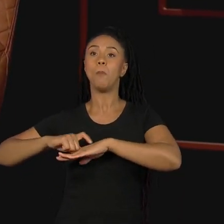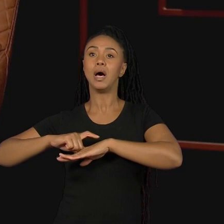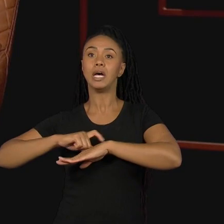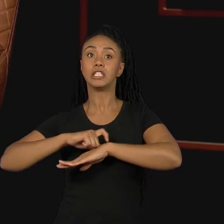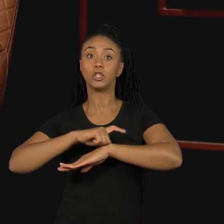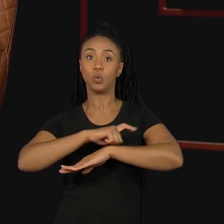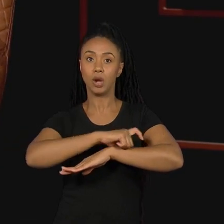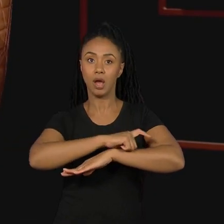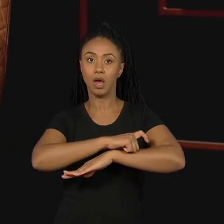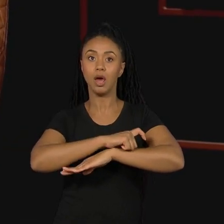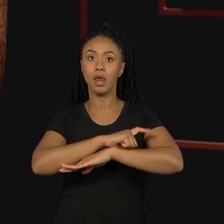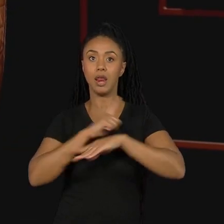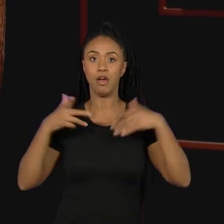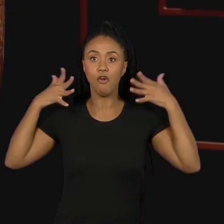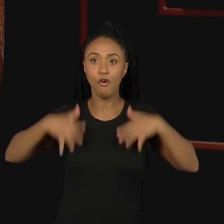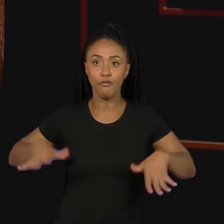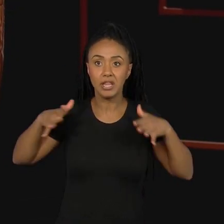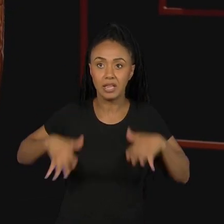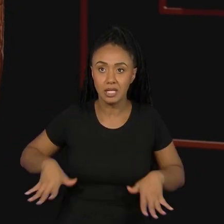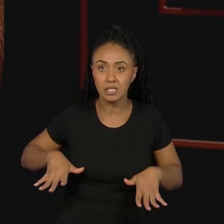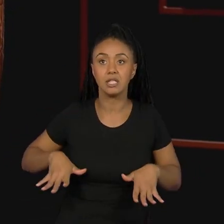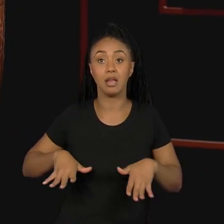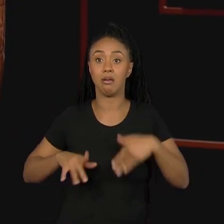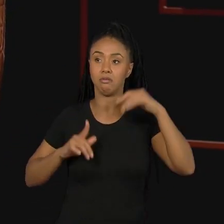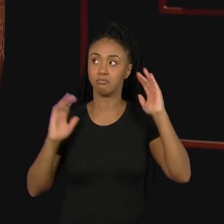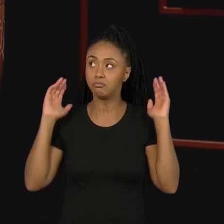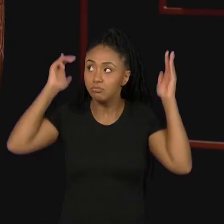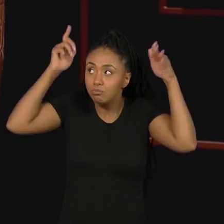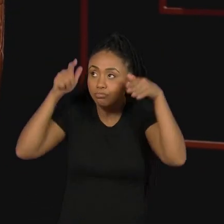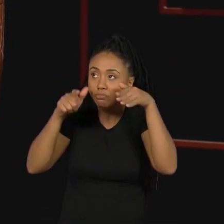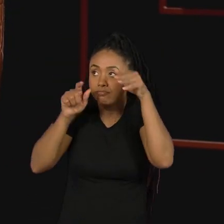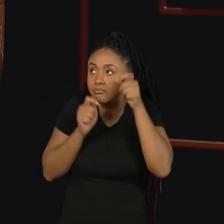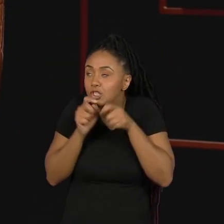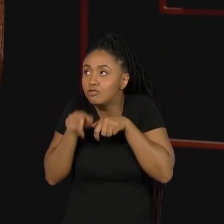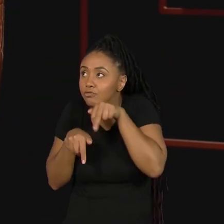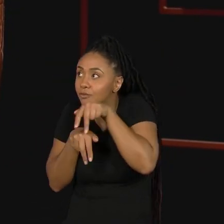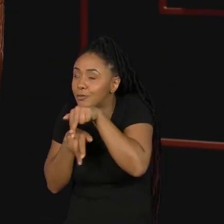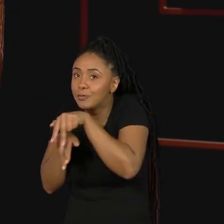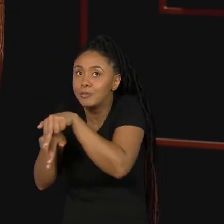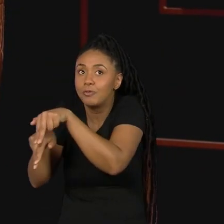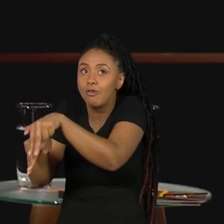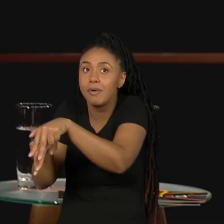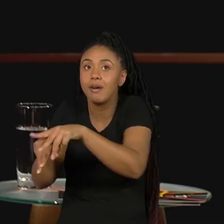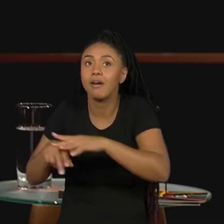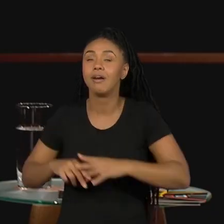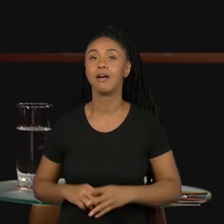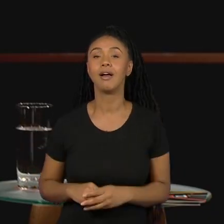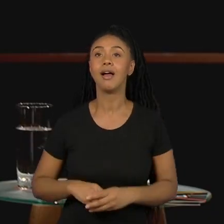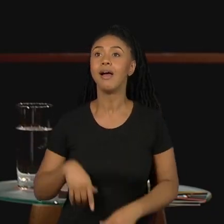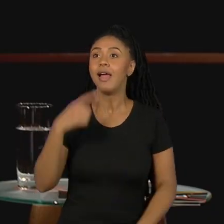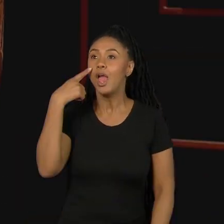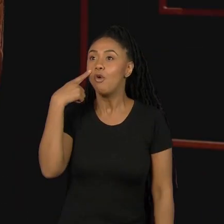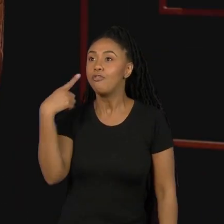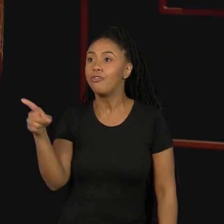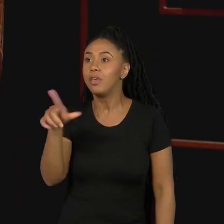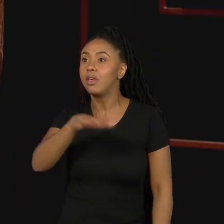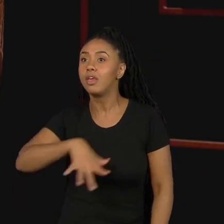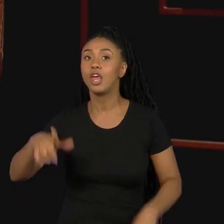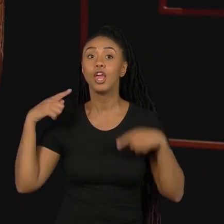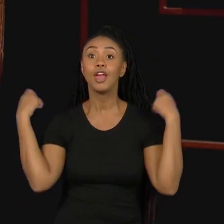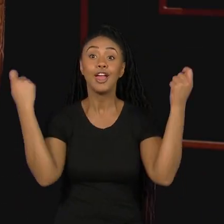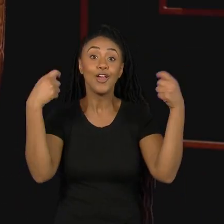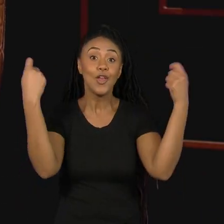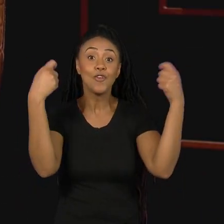lá no backstage, eu vou dizer que você também era um pezinho. Eu ganhei um VIP Pass. Eu vi todo o festival